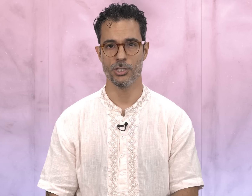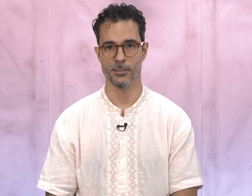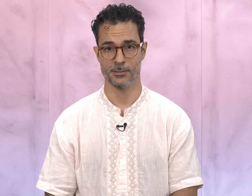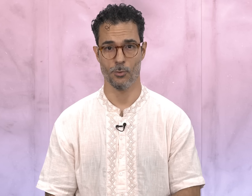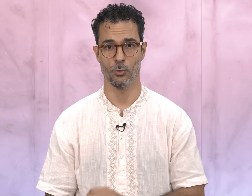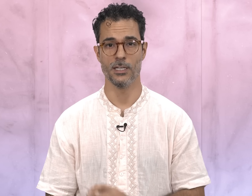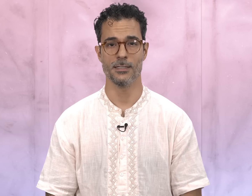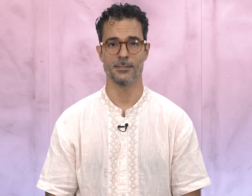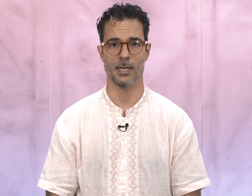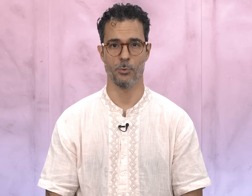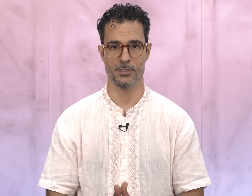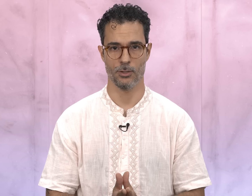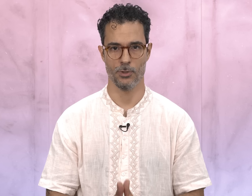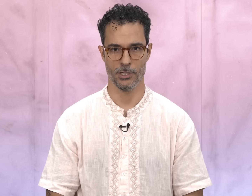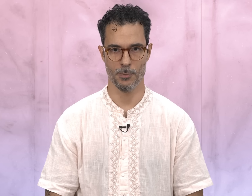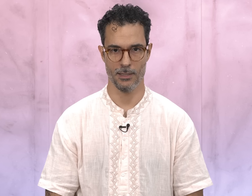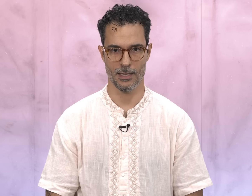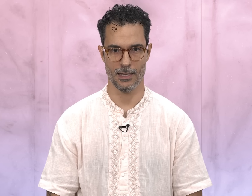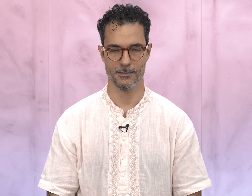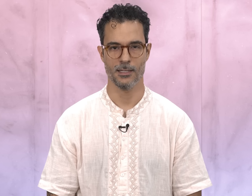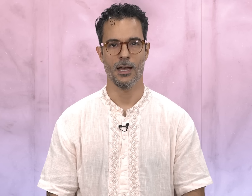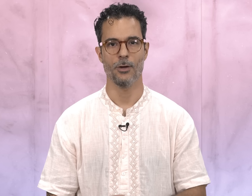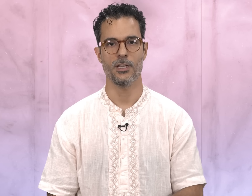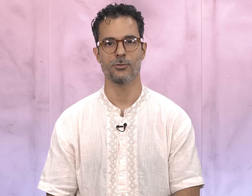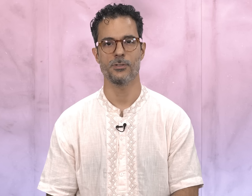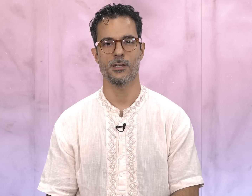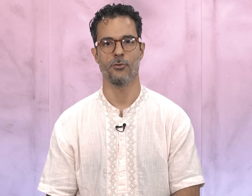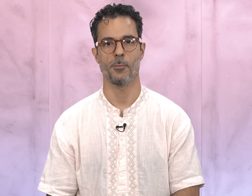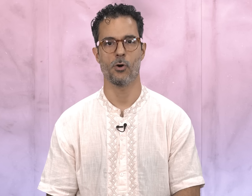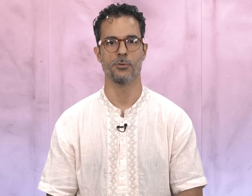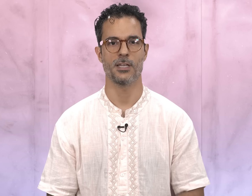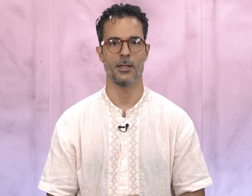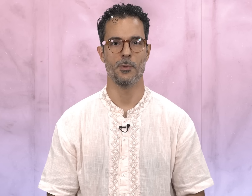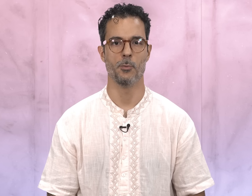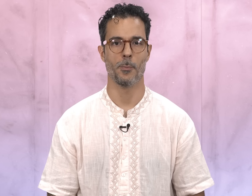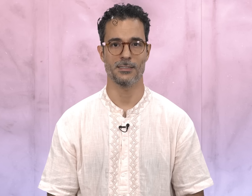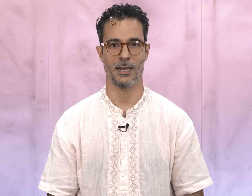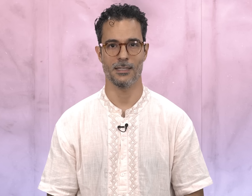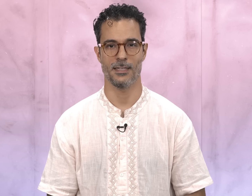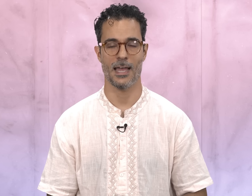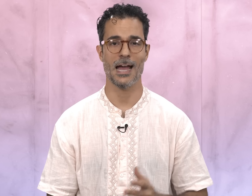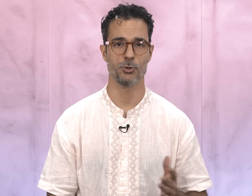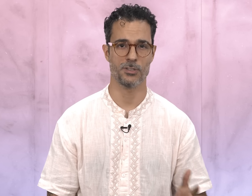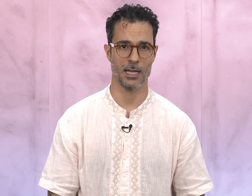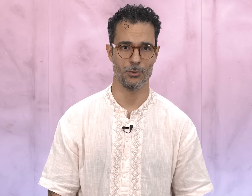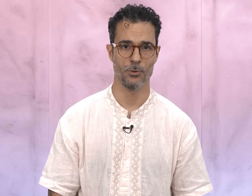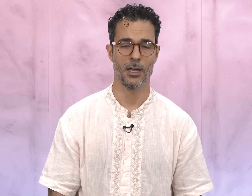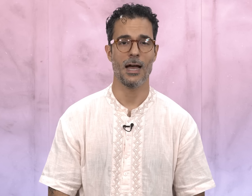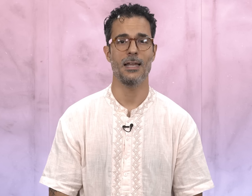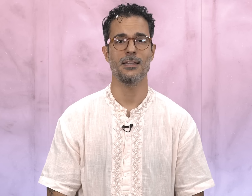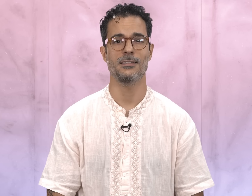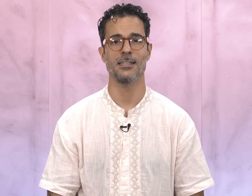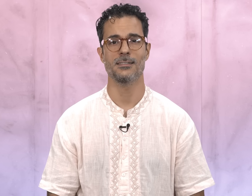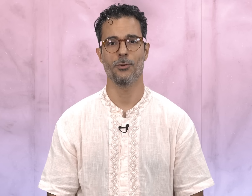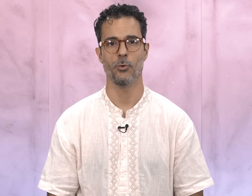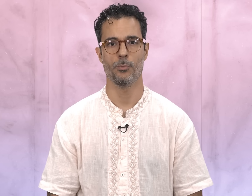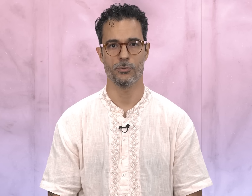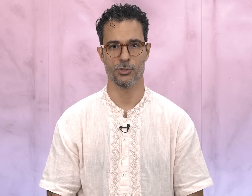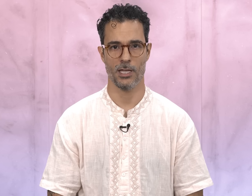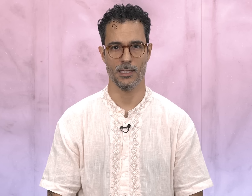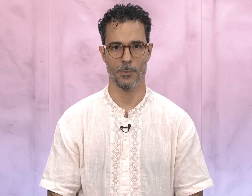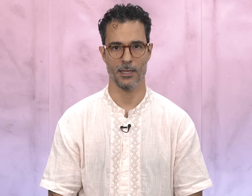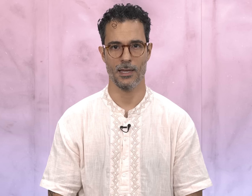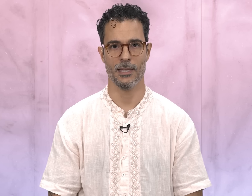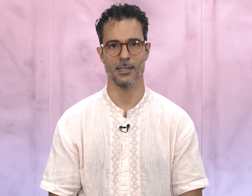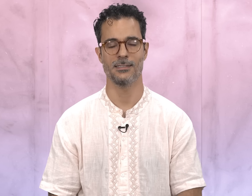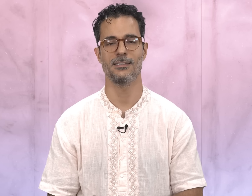Entre as medidas estão mudanças na aposentadoria de militares, alterações na forma como o salário mínimo passará a ser reajustado, além da isenção no